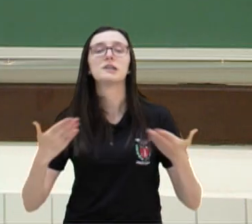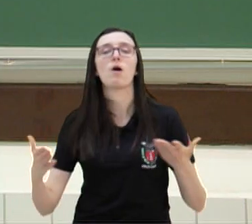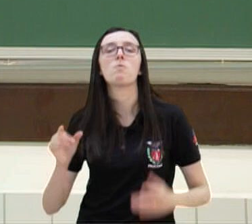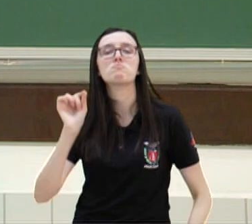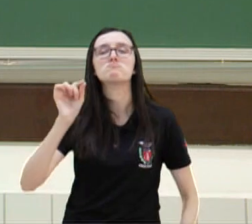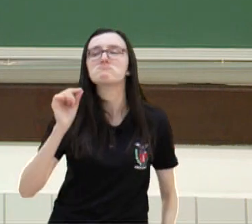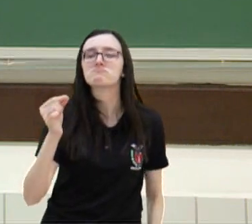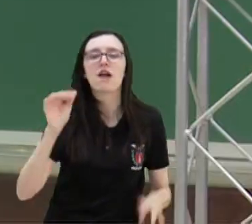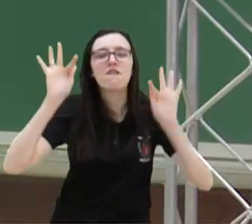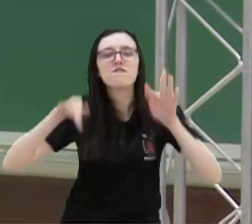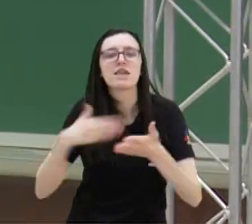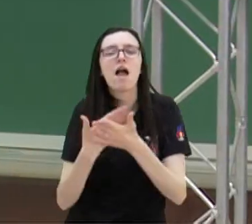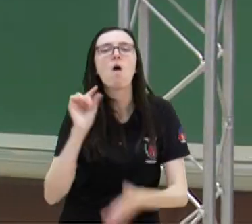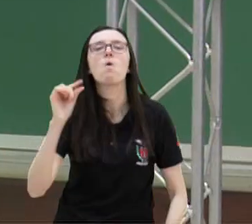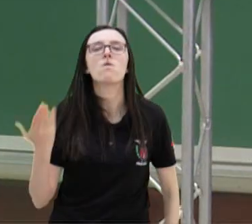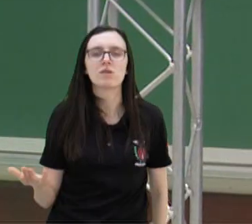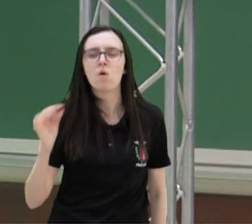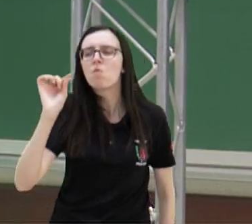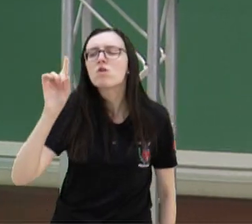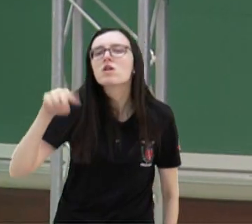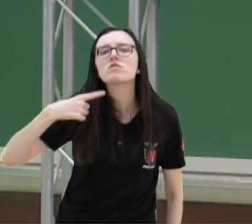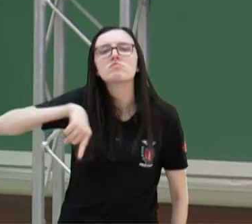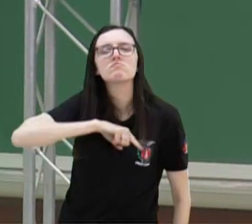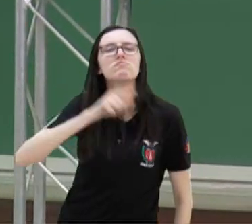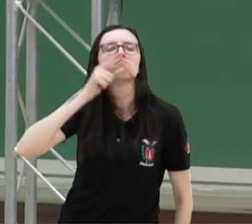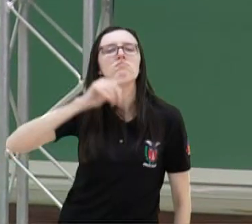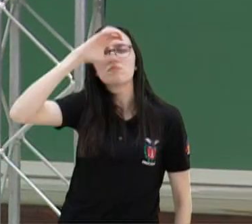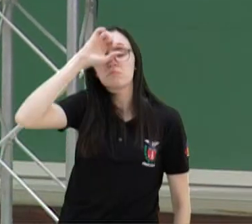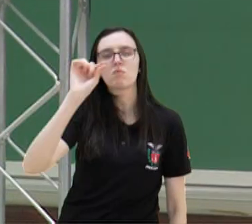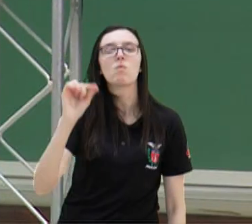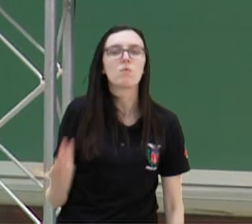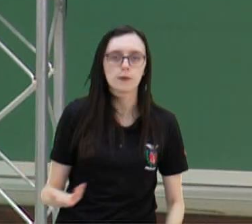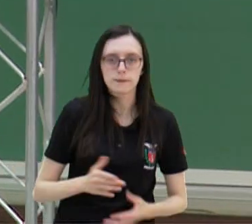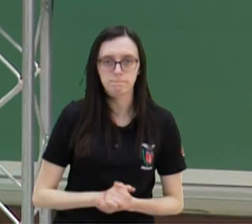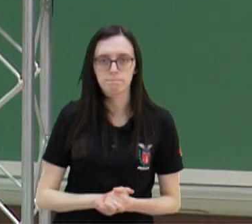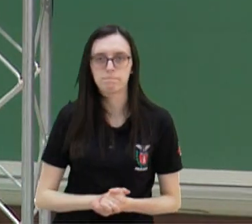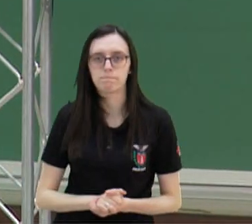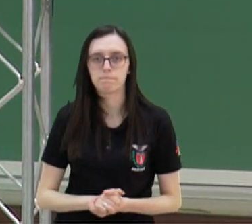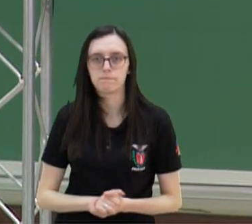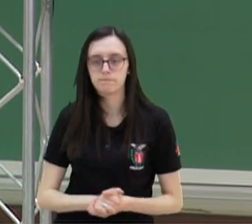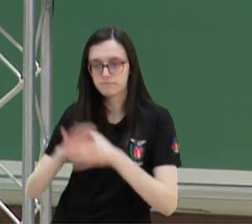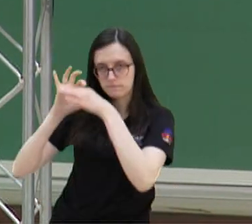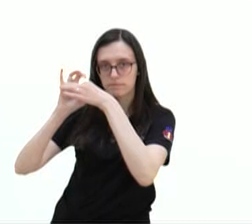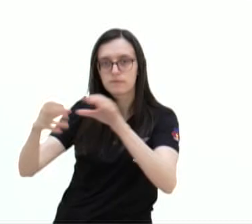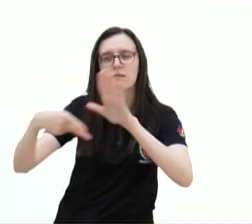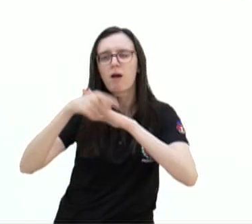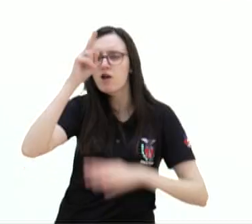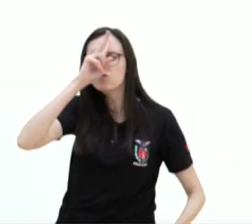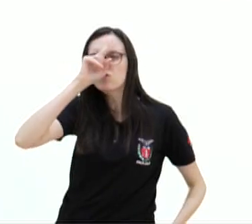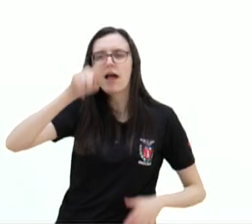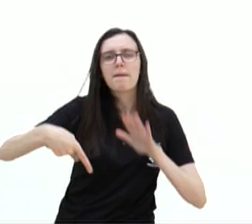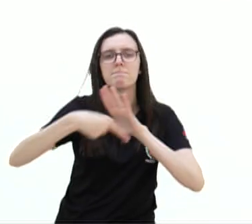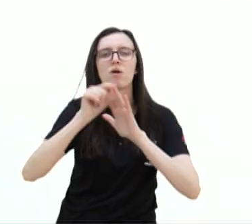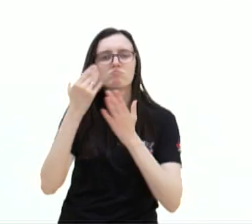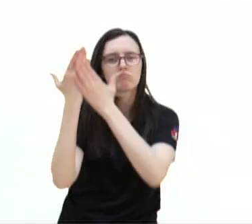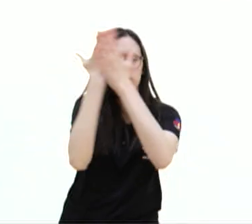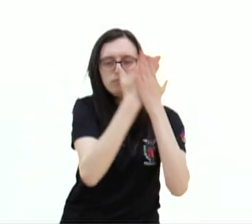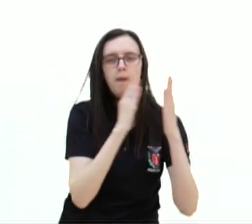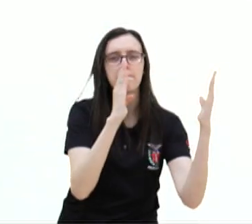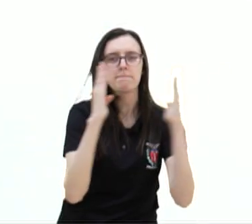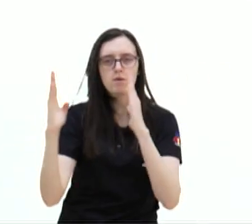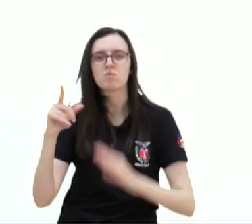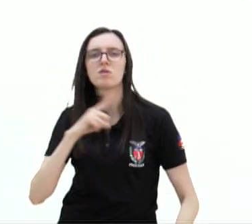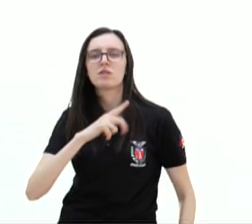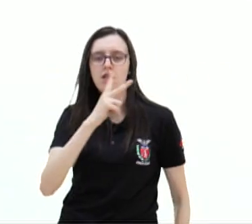Então, gente, para concluir a nossa aula, o que é que nós aprendemos hoje? Contextualizamos historicamente os períodos estudados, tanto homérico